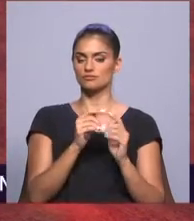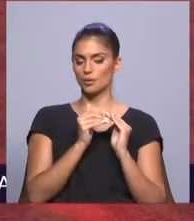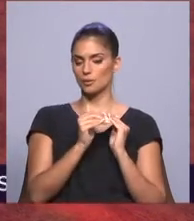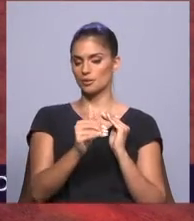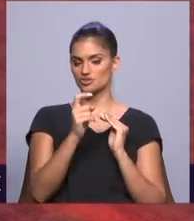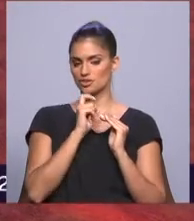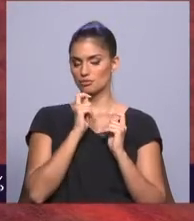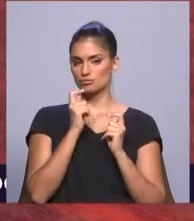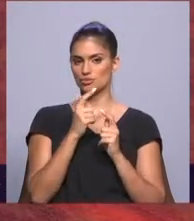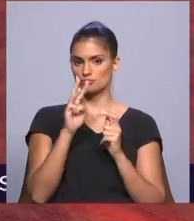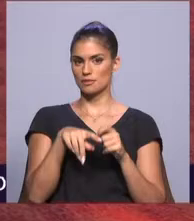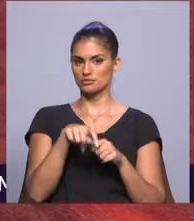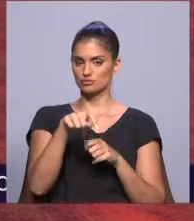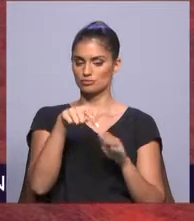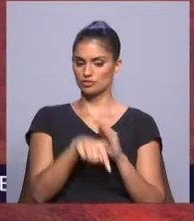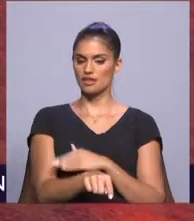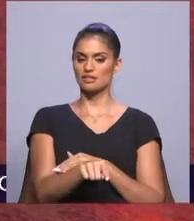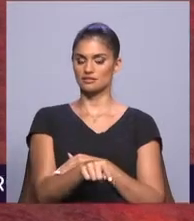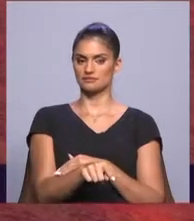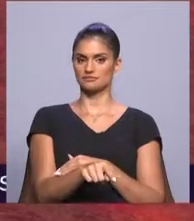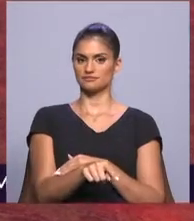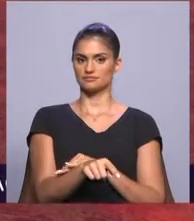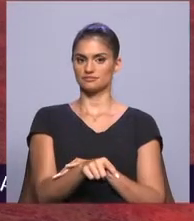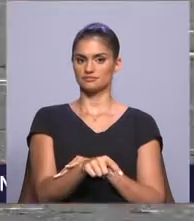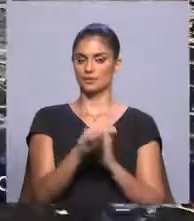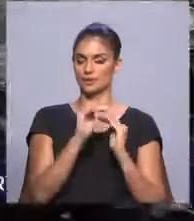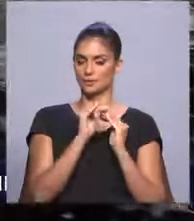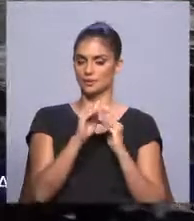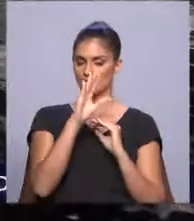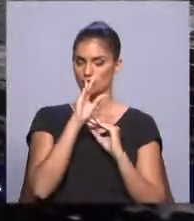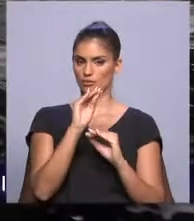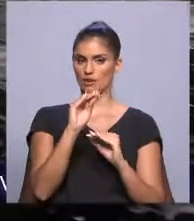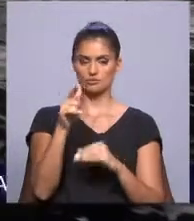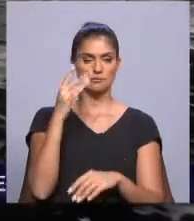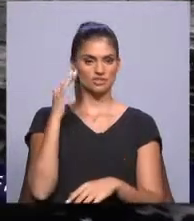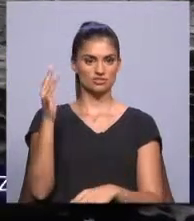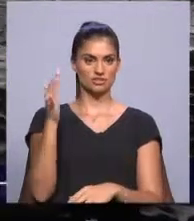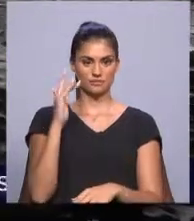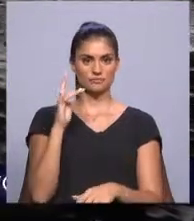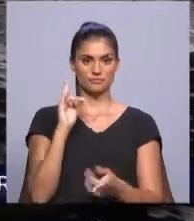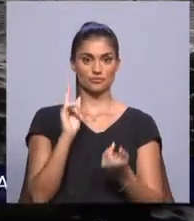a poucos metros de profundidade da própria superfície da Lua. E, portanto, imagina o que